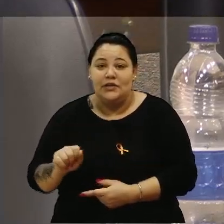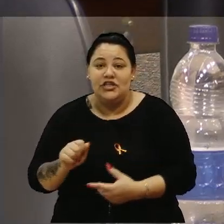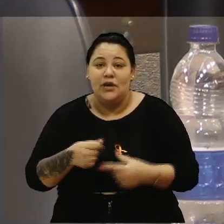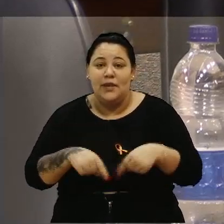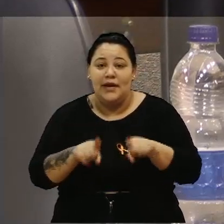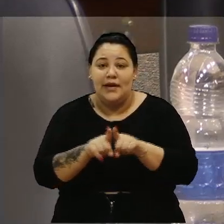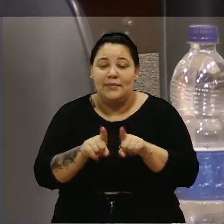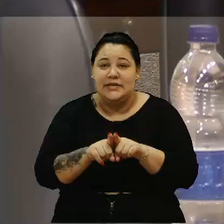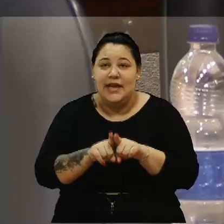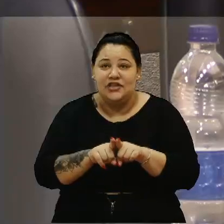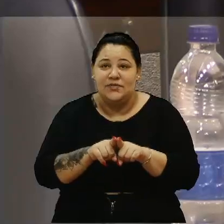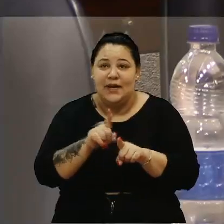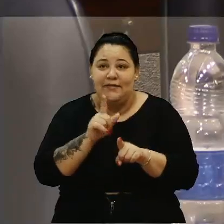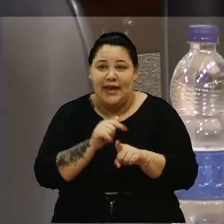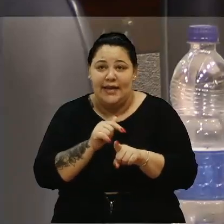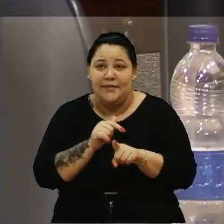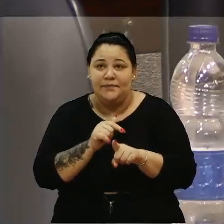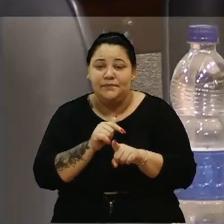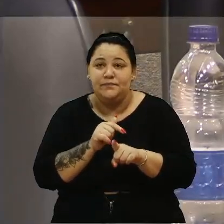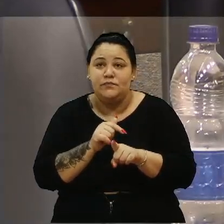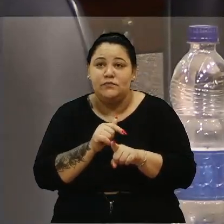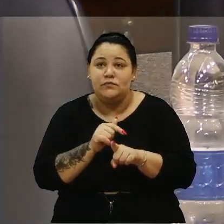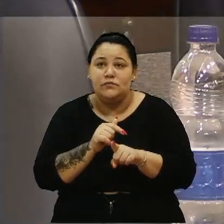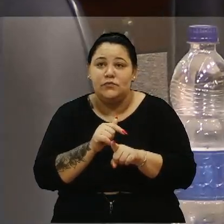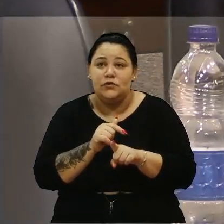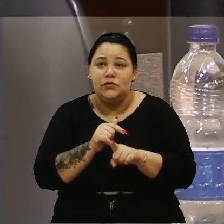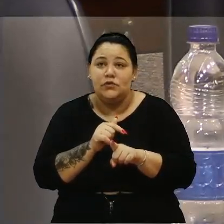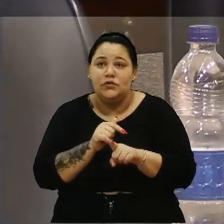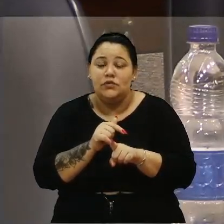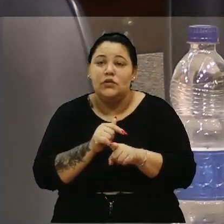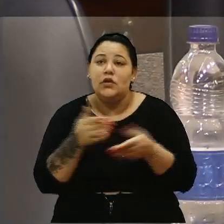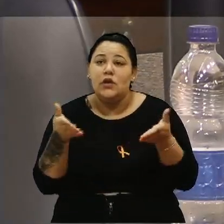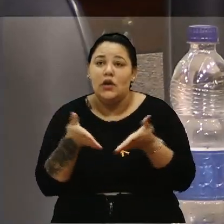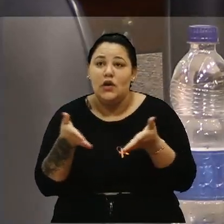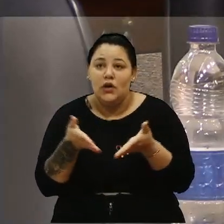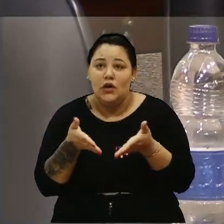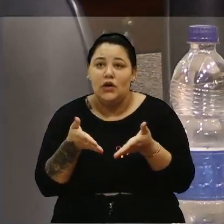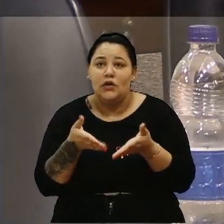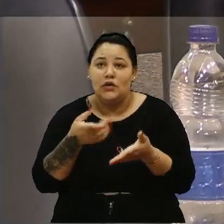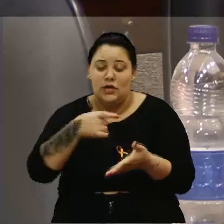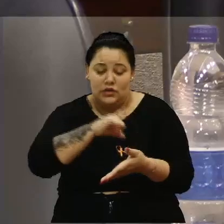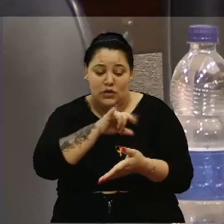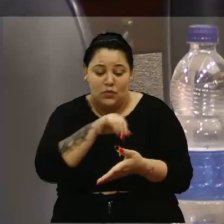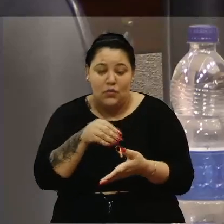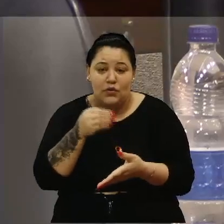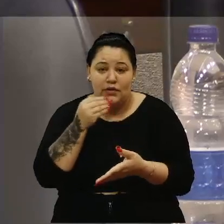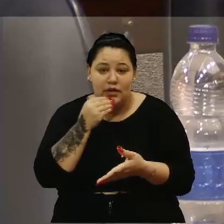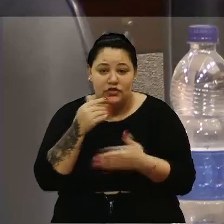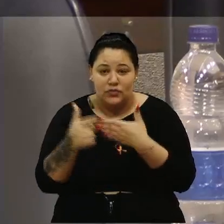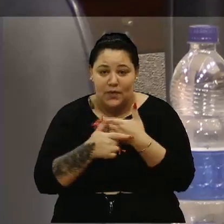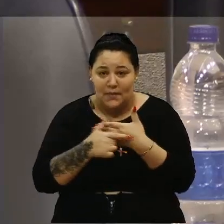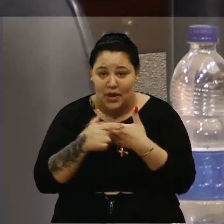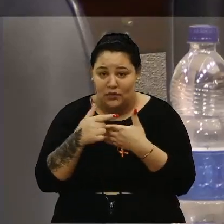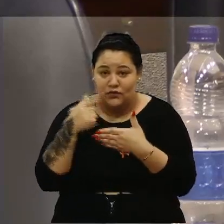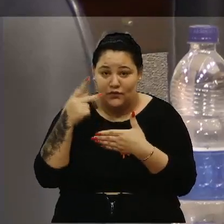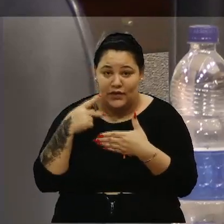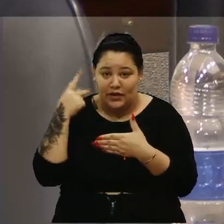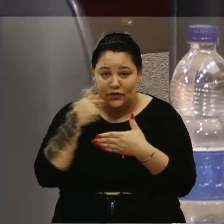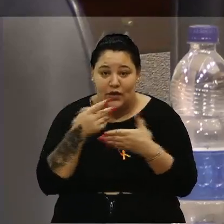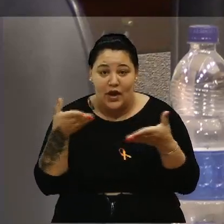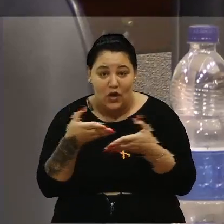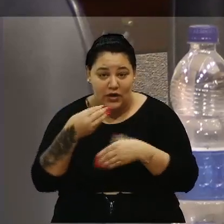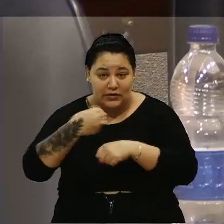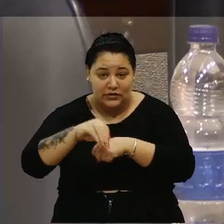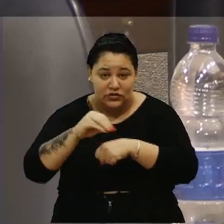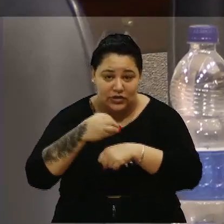estarem inseridas dentro dessas bacias de captação. E agora, tendo a oportunidade, sendo vereador e com essa